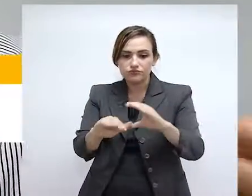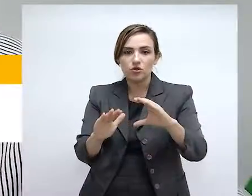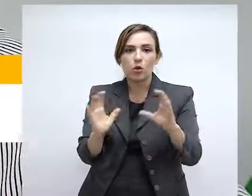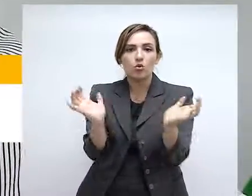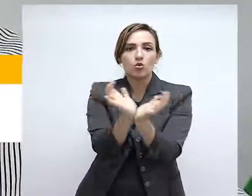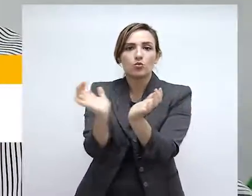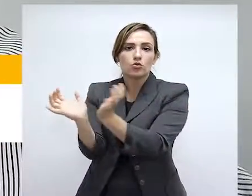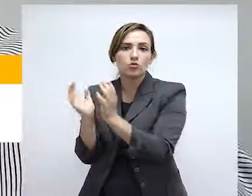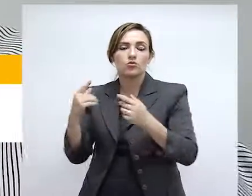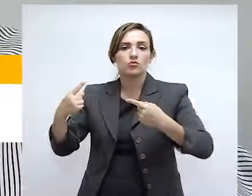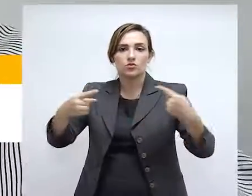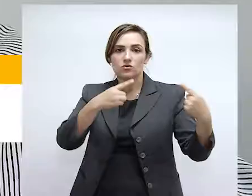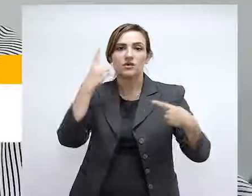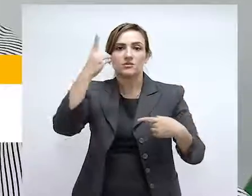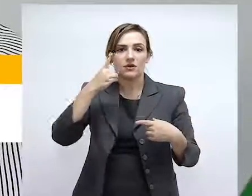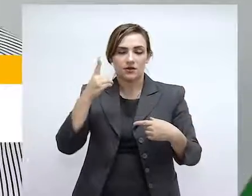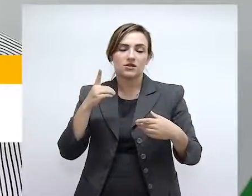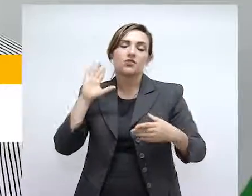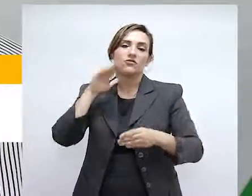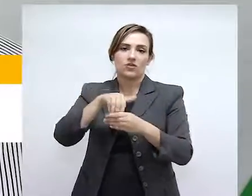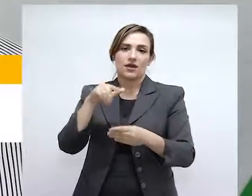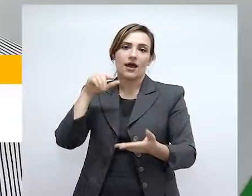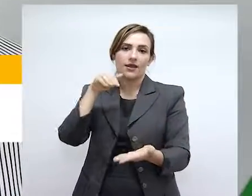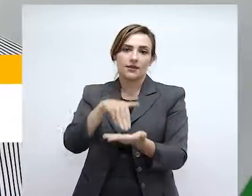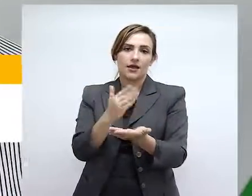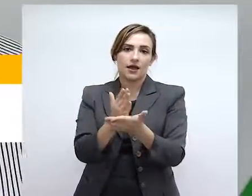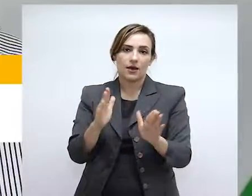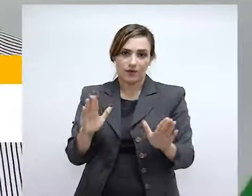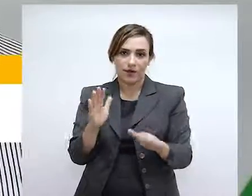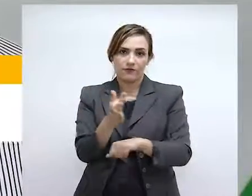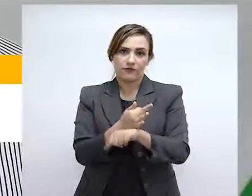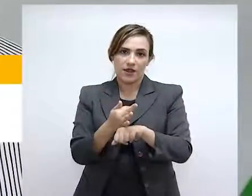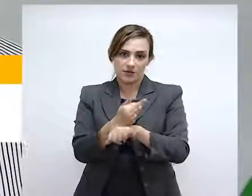do estado protocolar o projeto, a gente colocar nas comissões temáticas e a gente votar.